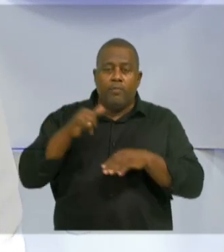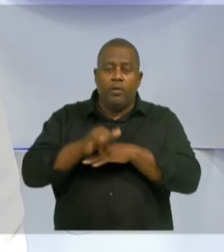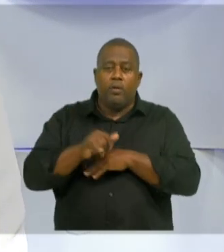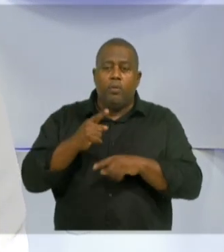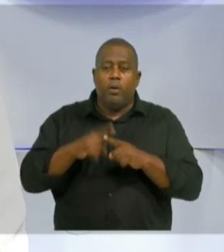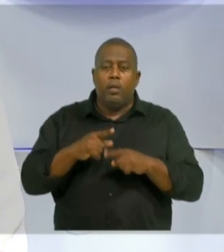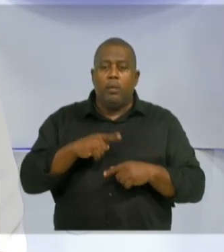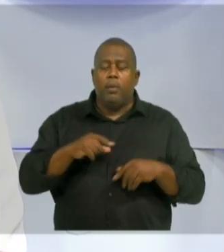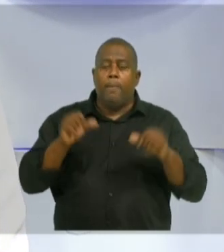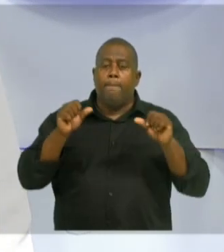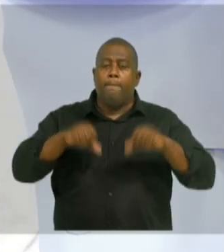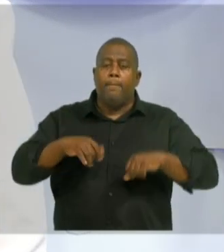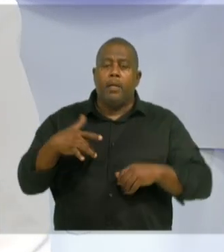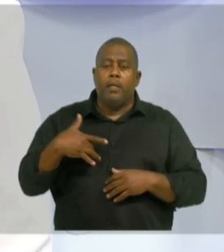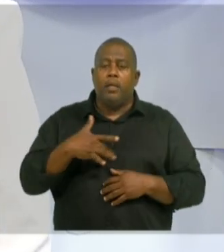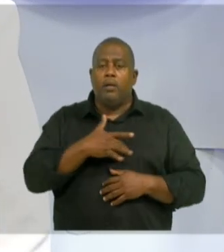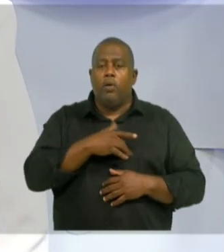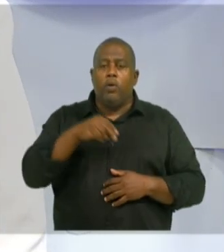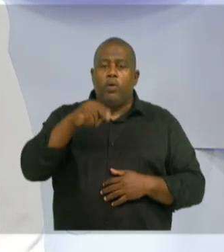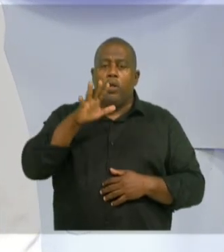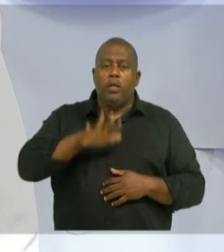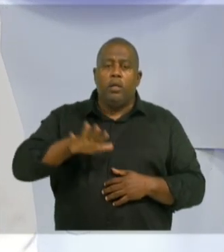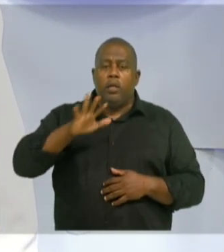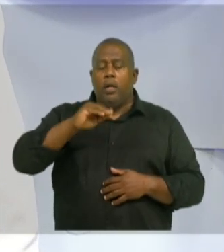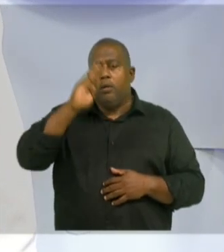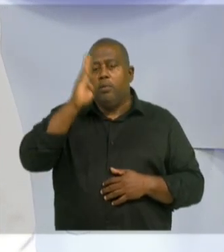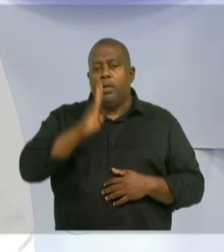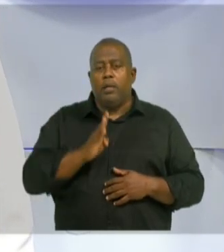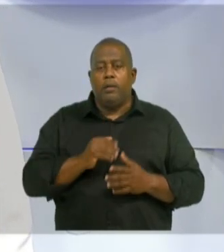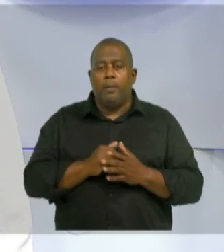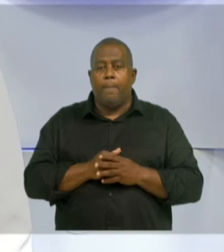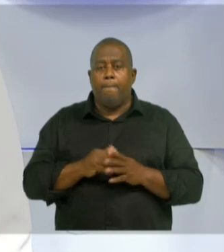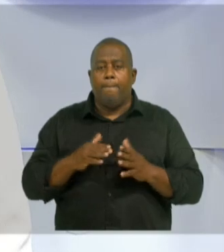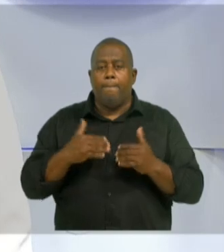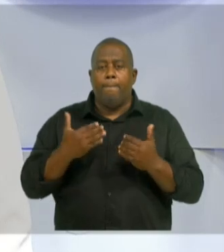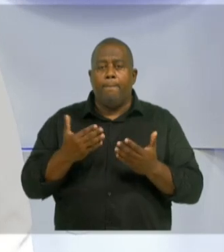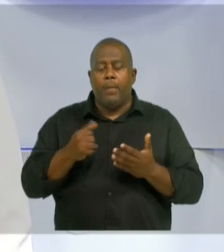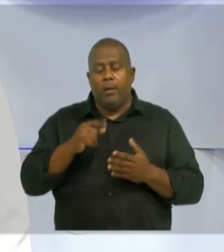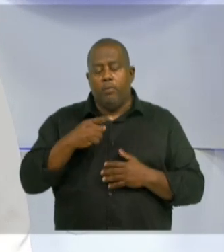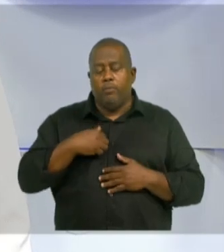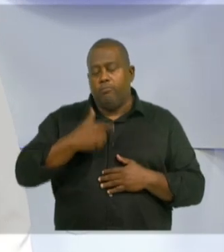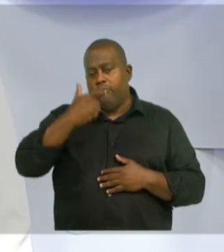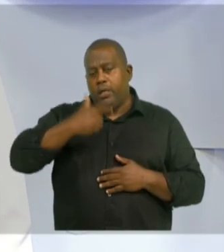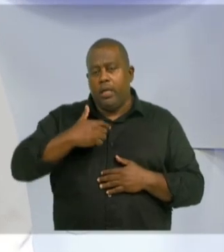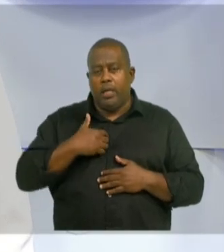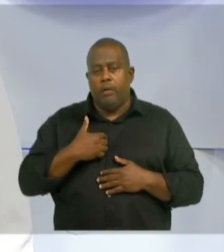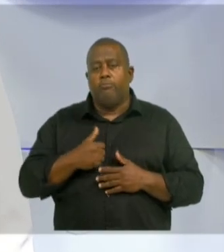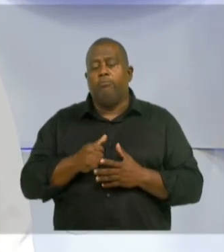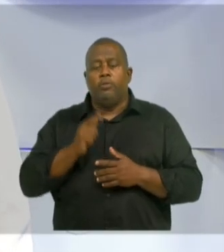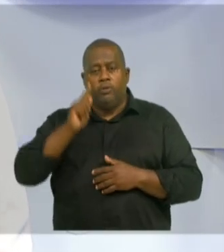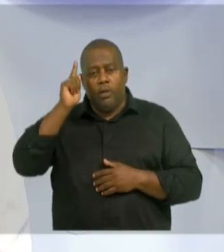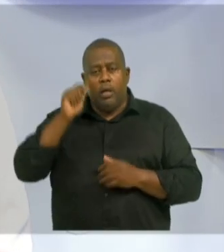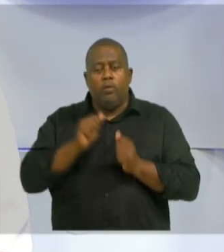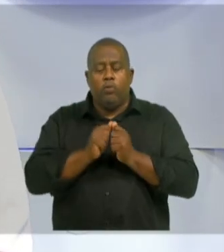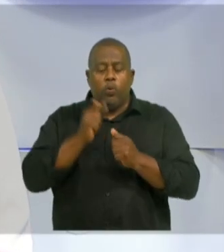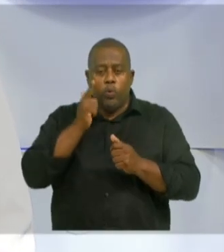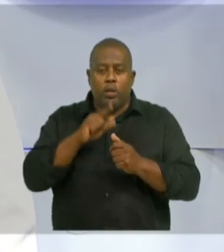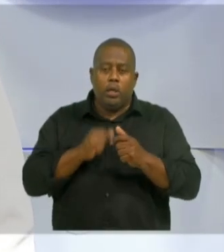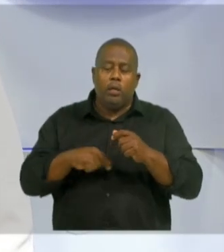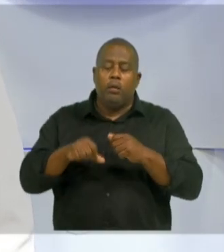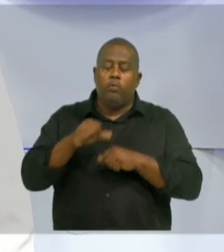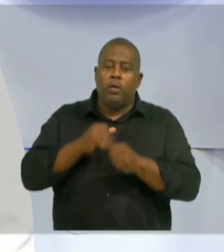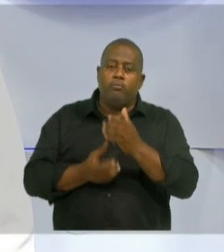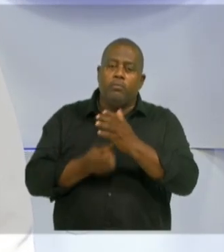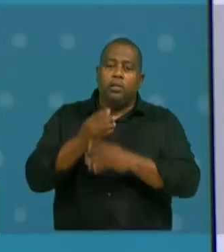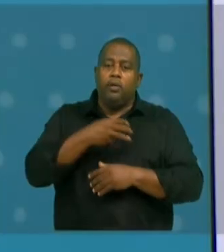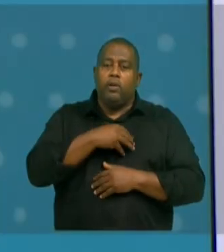pior saúde do Nordeste e do Brasil Então Geraldo e Fábia firme para que a gente possa reconstruir Salvador com você